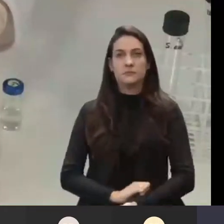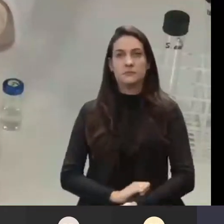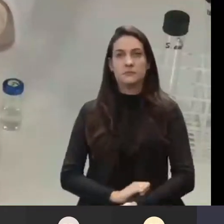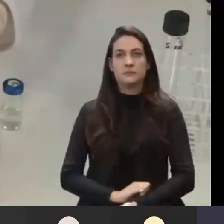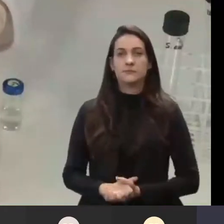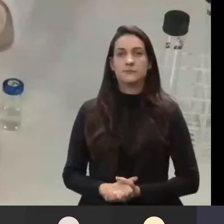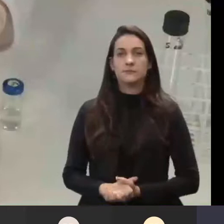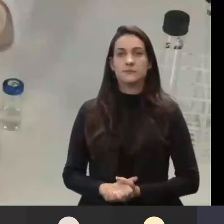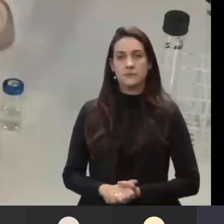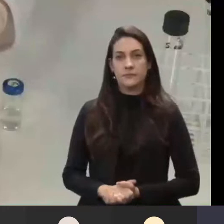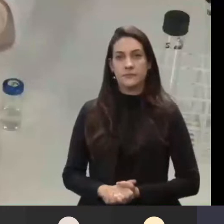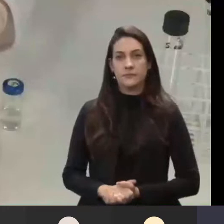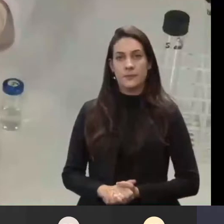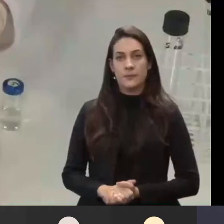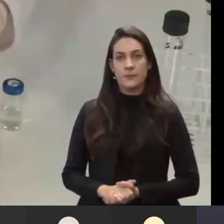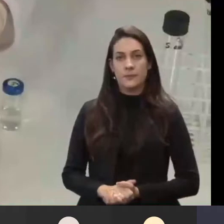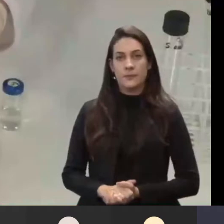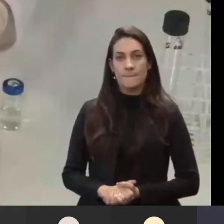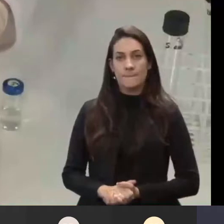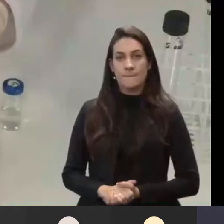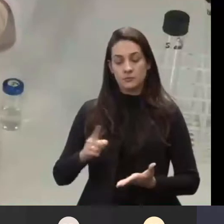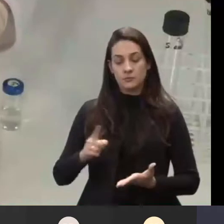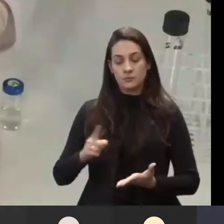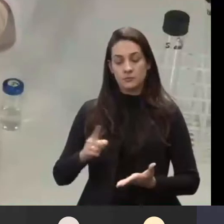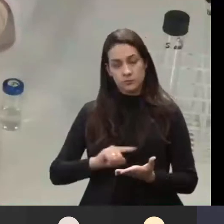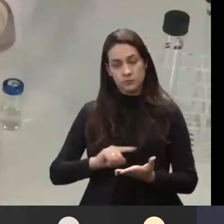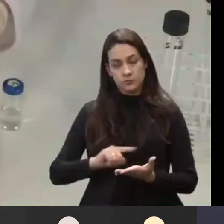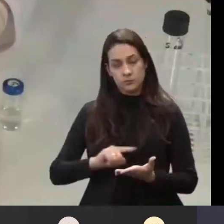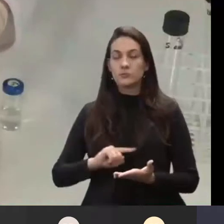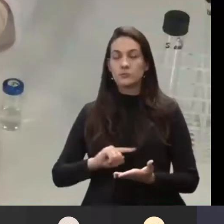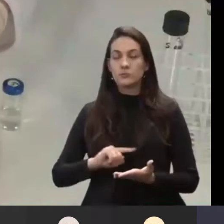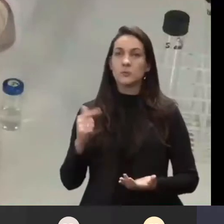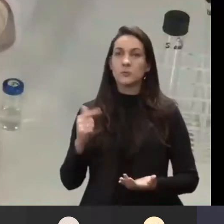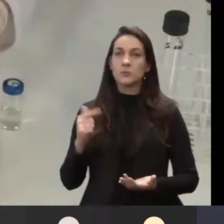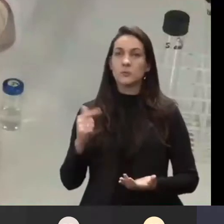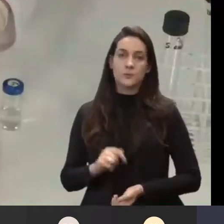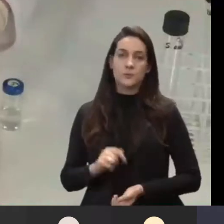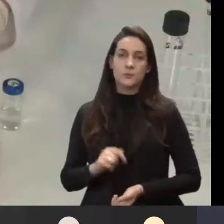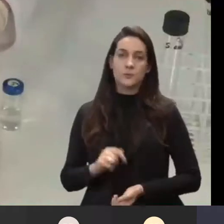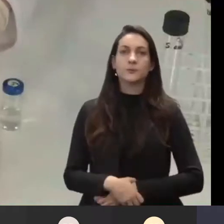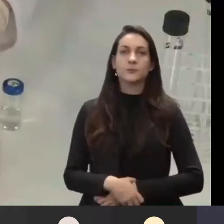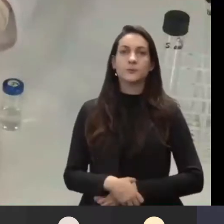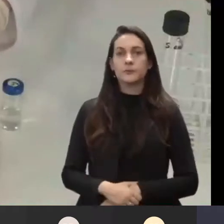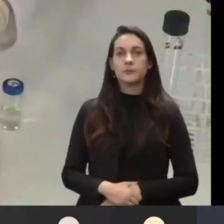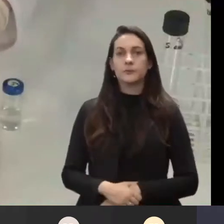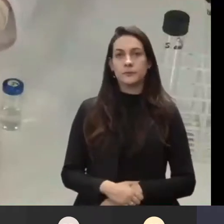E aí, novamente, você vai fazer estrias em movimentos de zigue-zague.